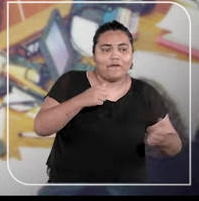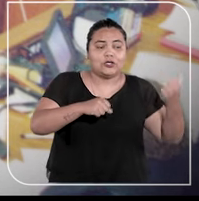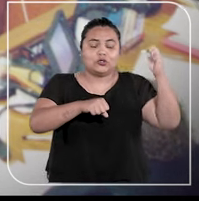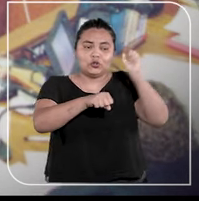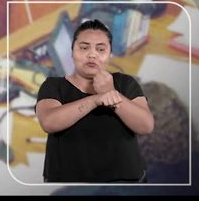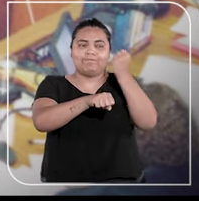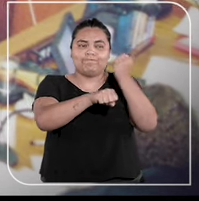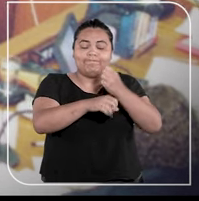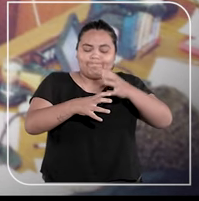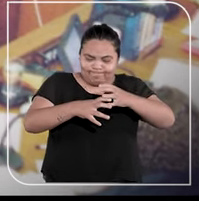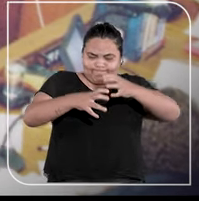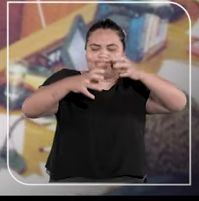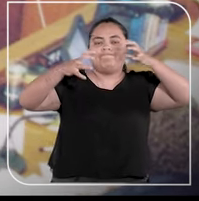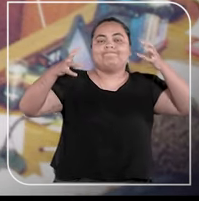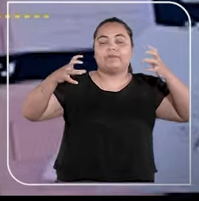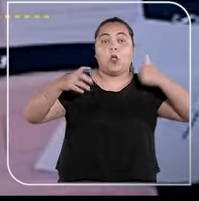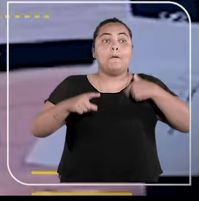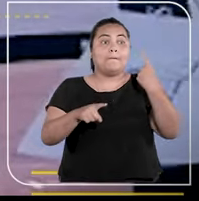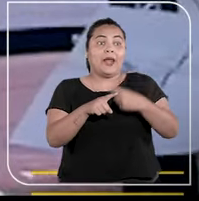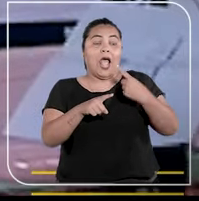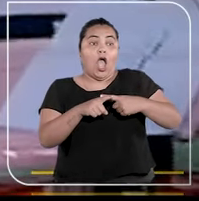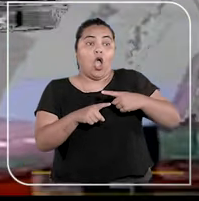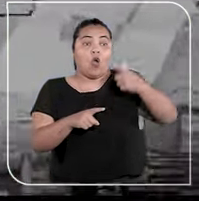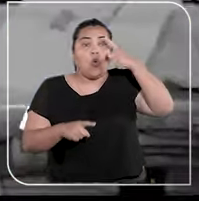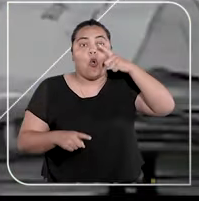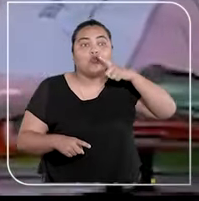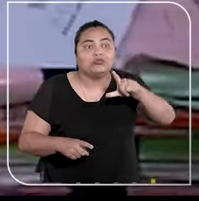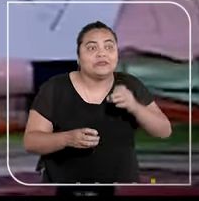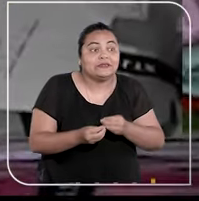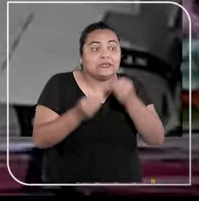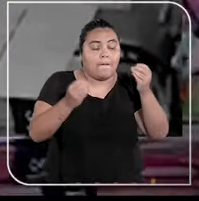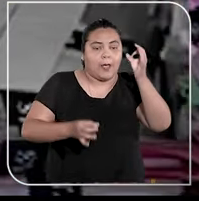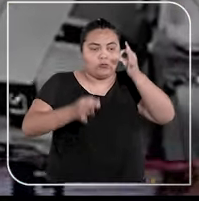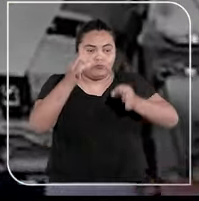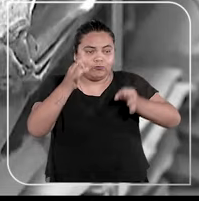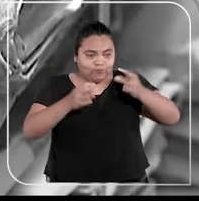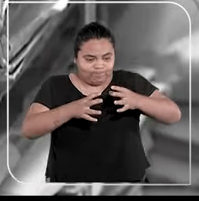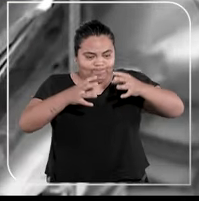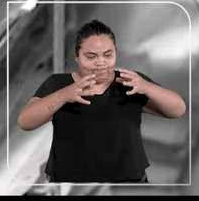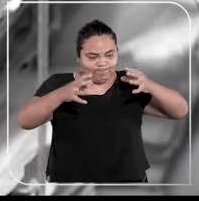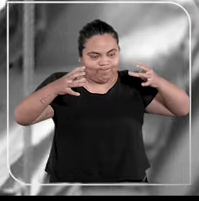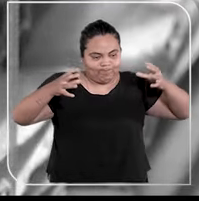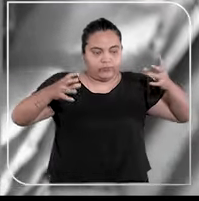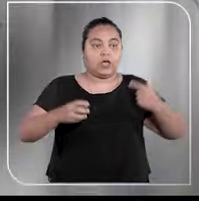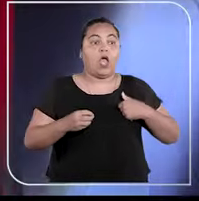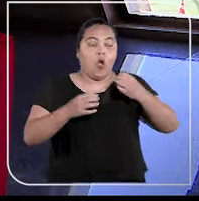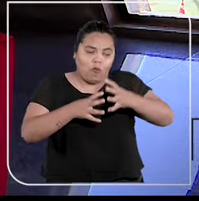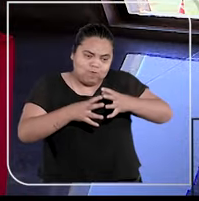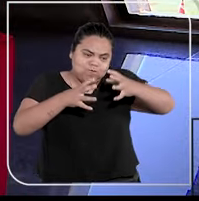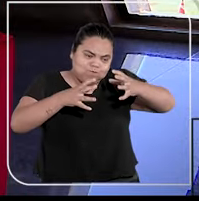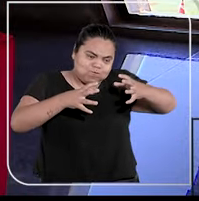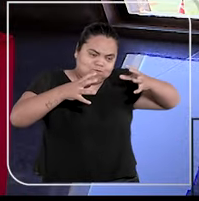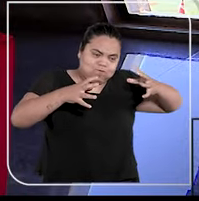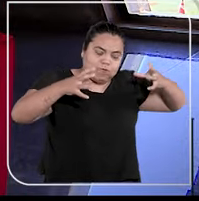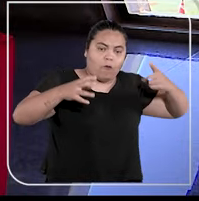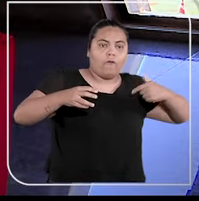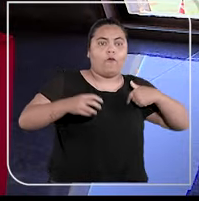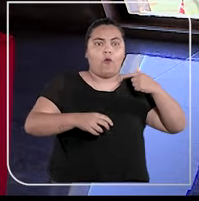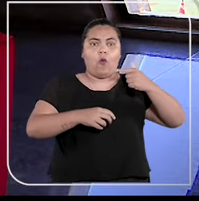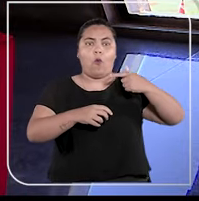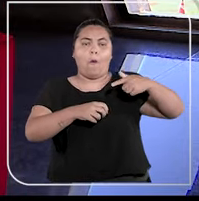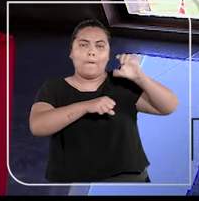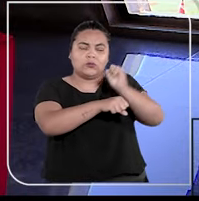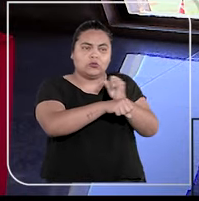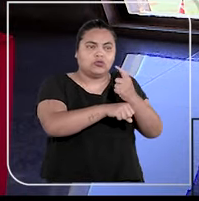reestruturação robusta para lidar com a escalada da judicialização. O volume de